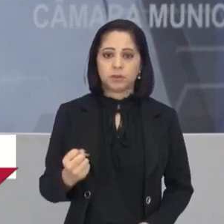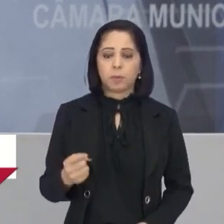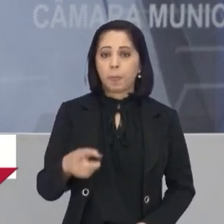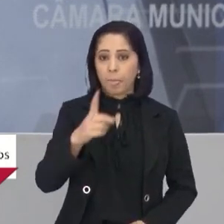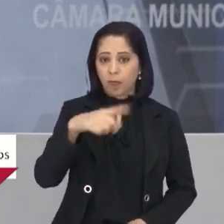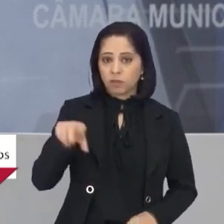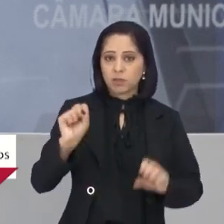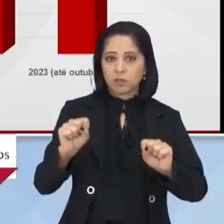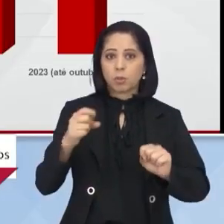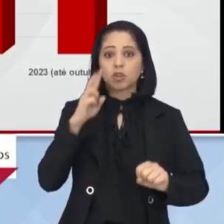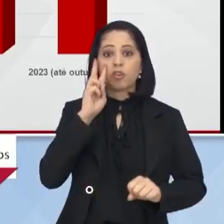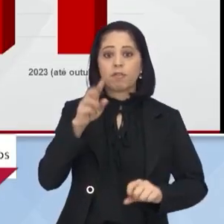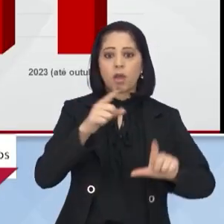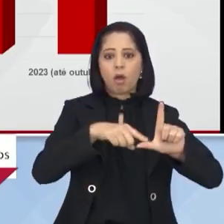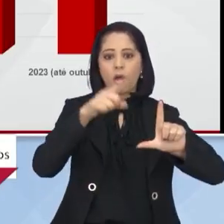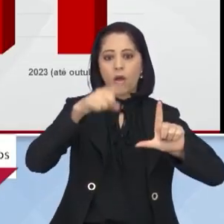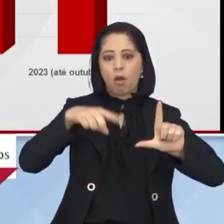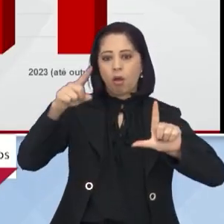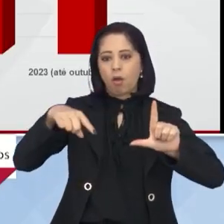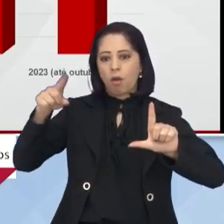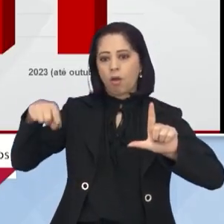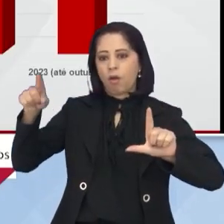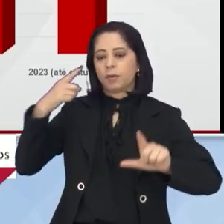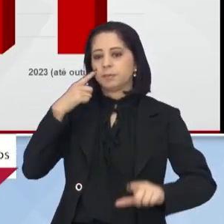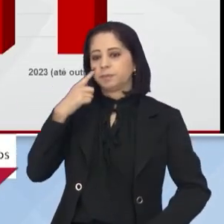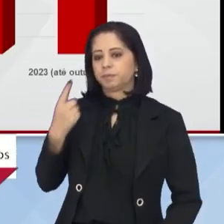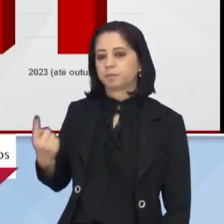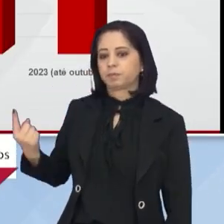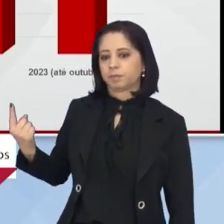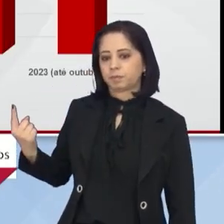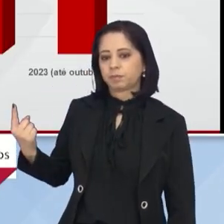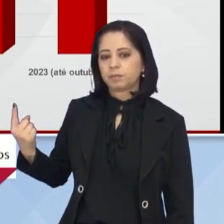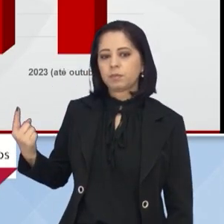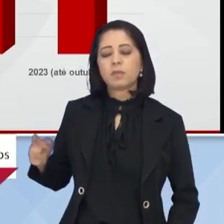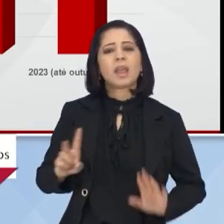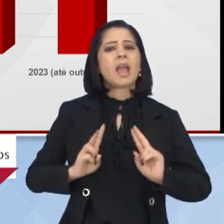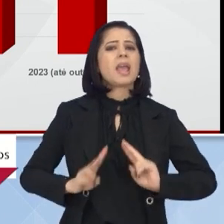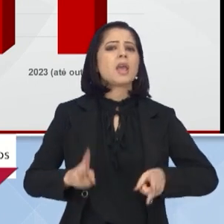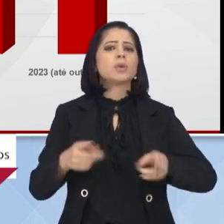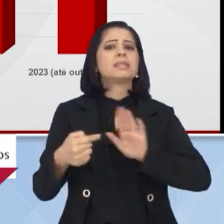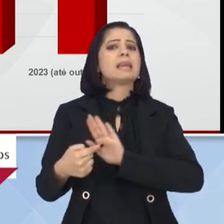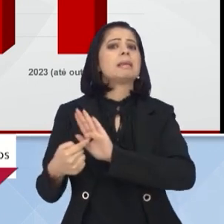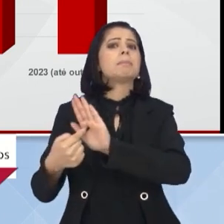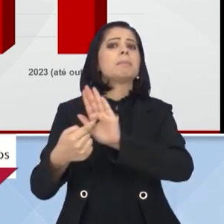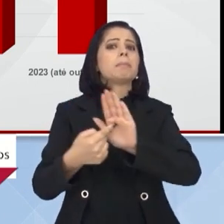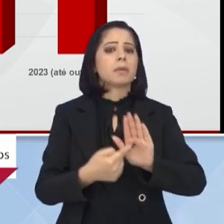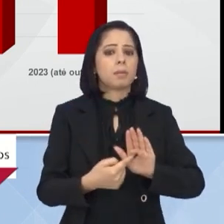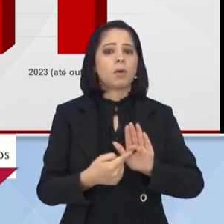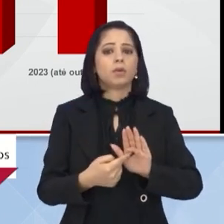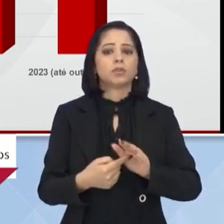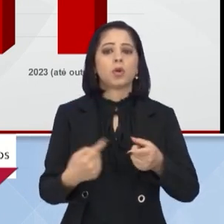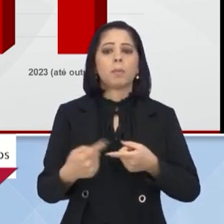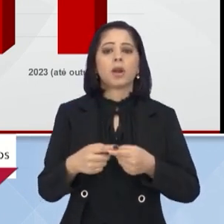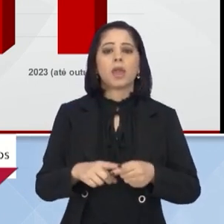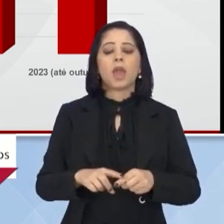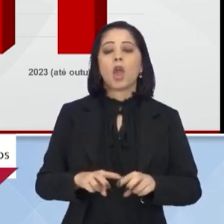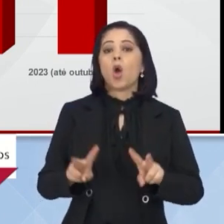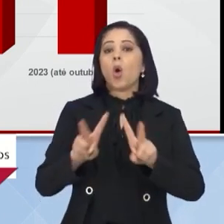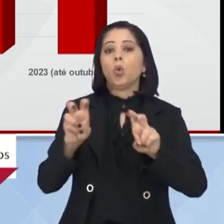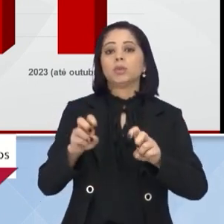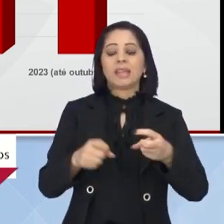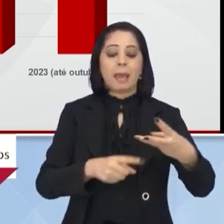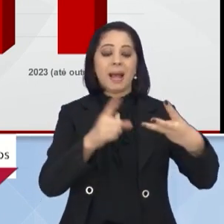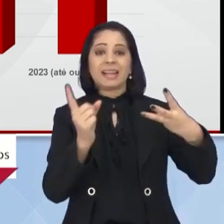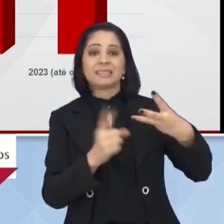através desse gráfico que a gente vem trazendo em todos os ciclos todos os eventos que tratam do terceiro setor como bem